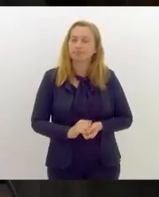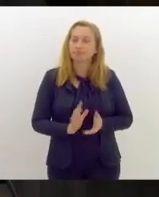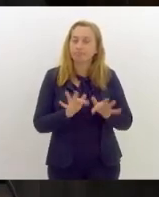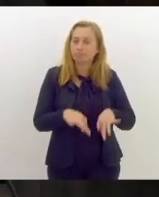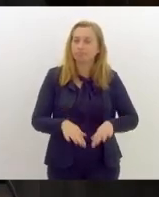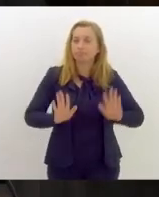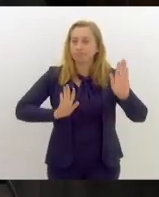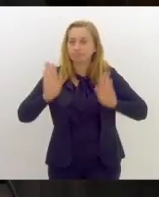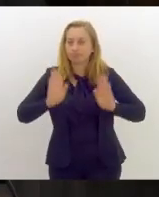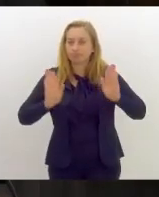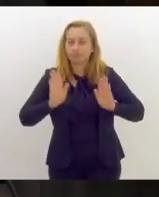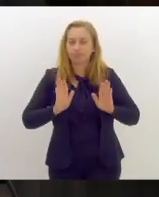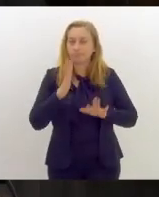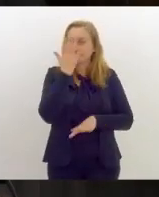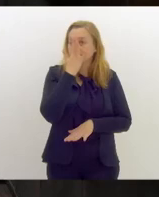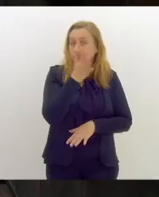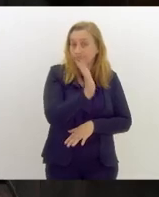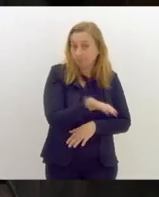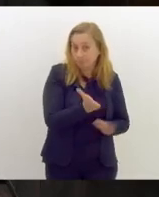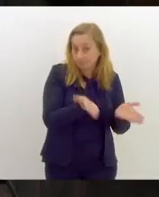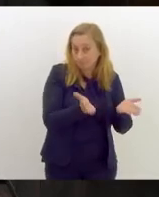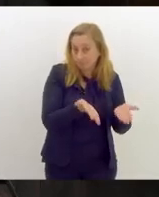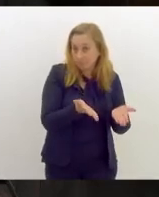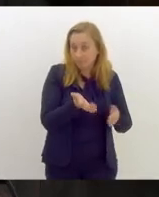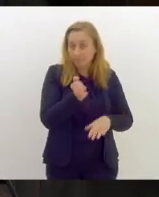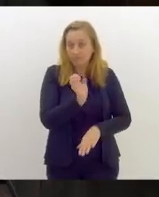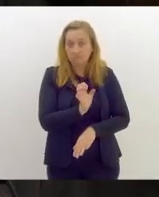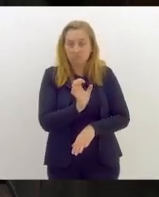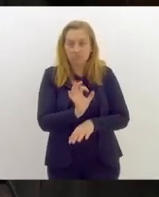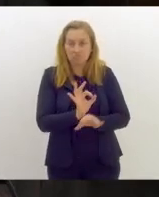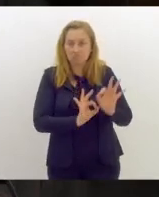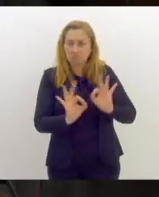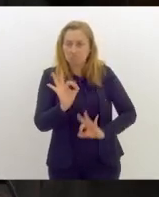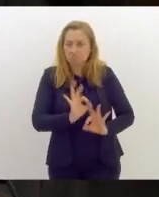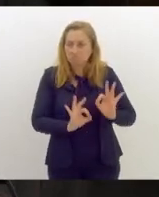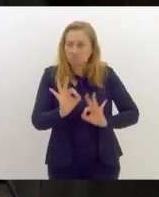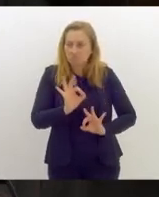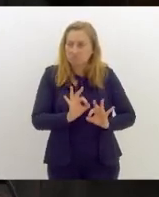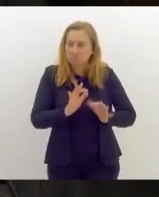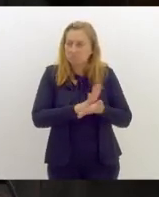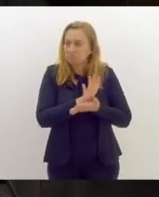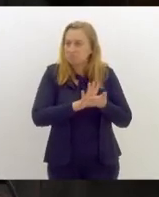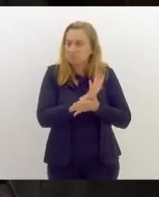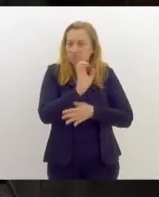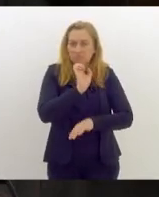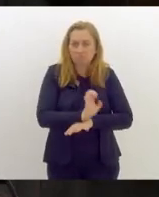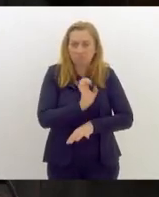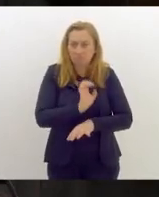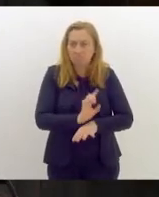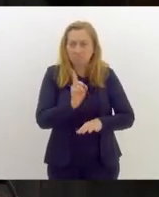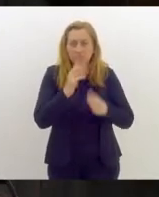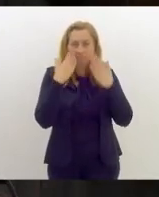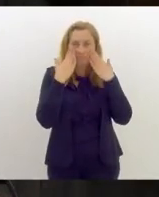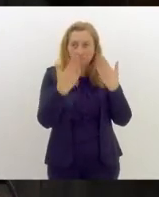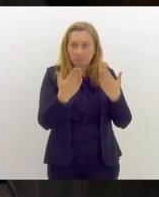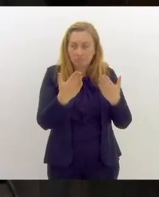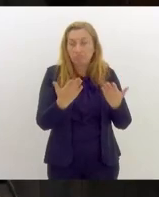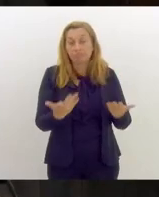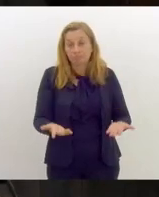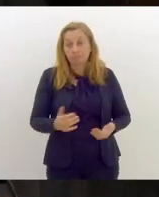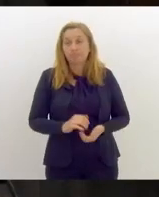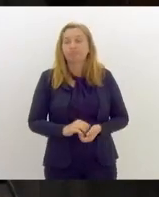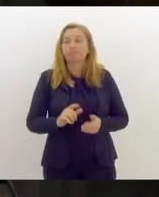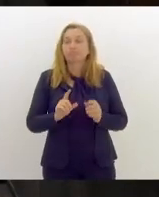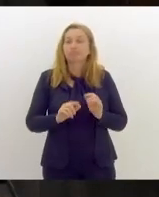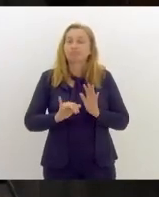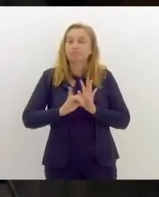daqui a três meses no máximo estado sem nenhum plano se tem um plano não apresentou está longe de ser lançado